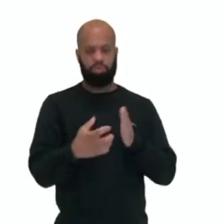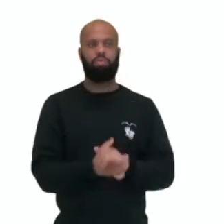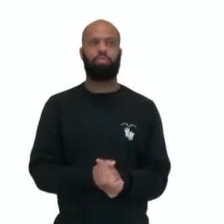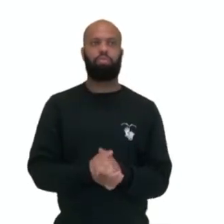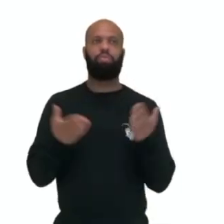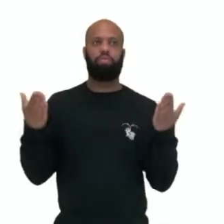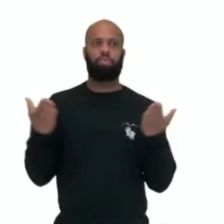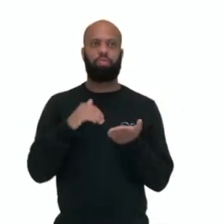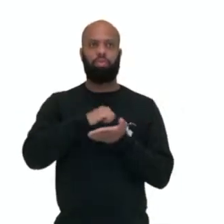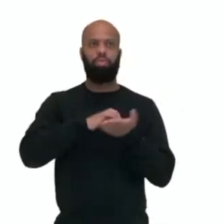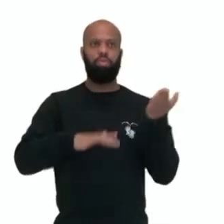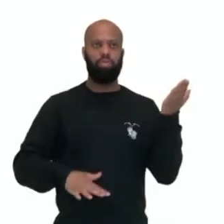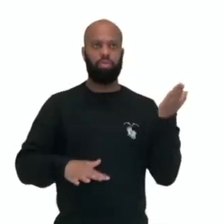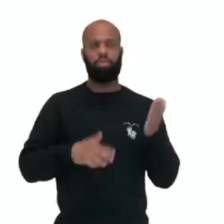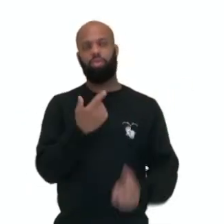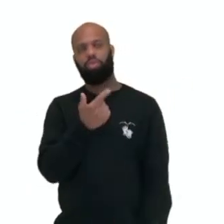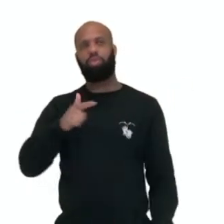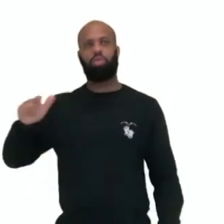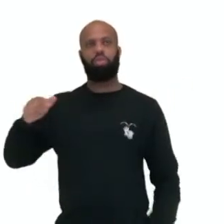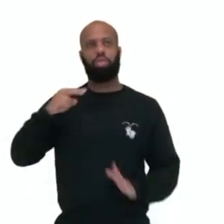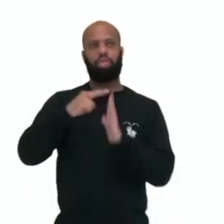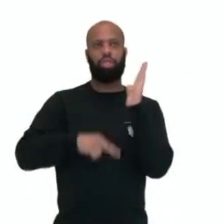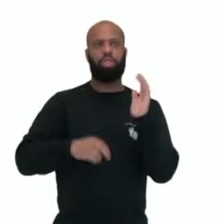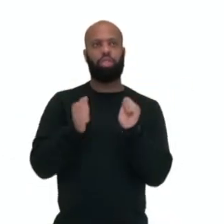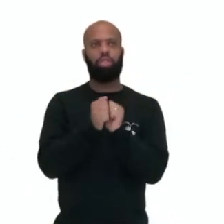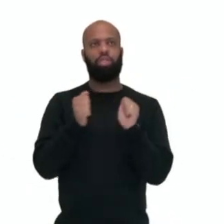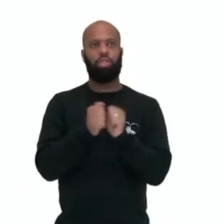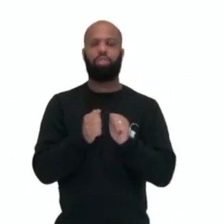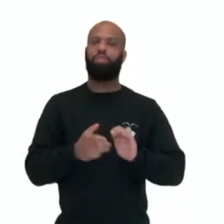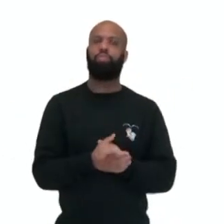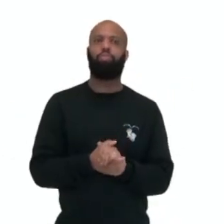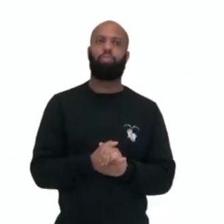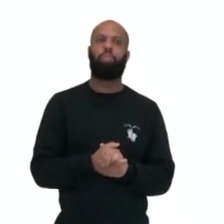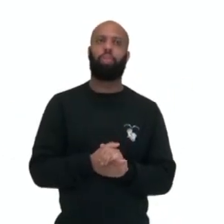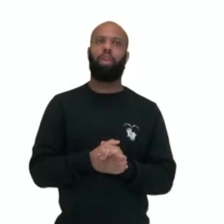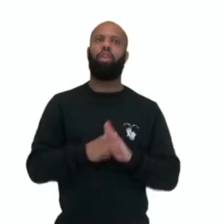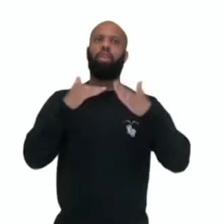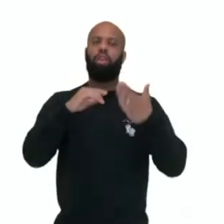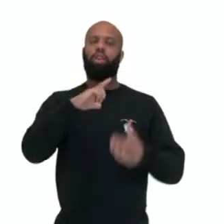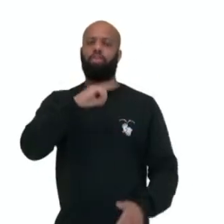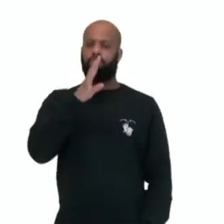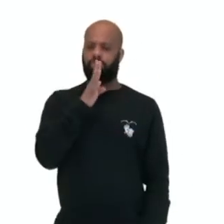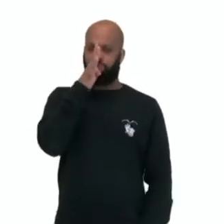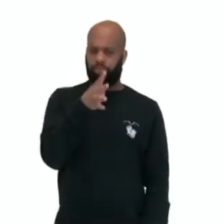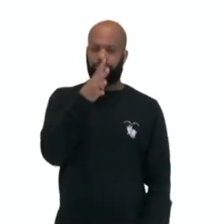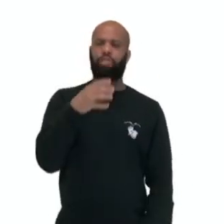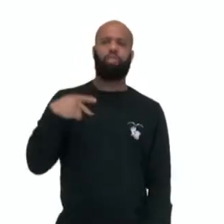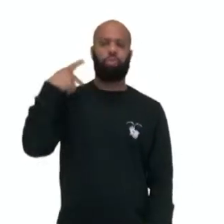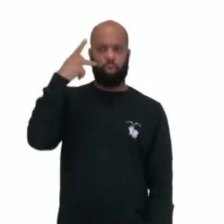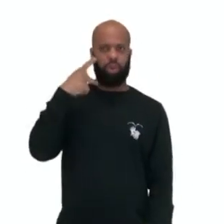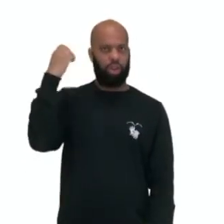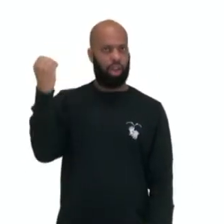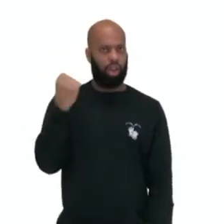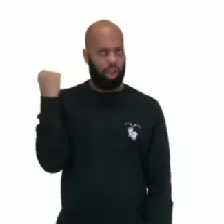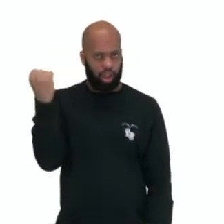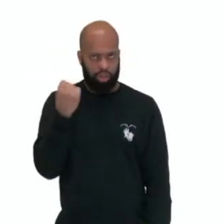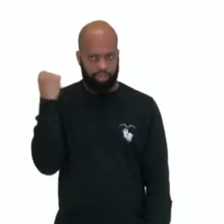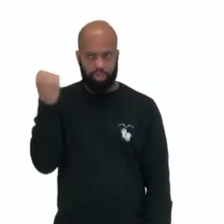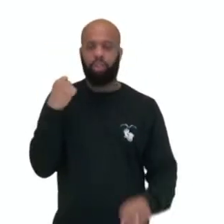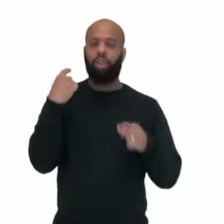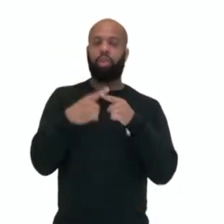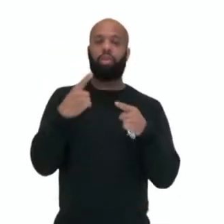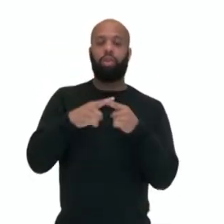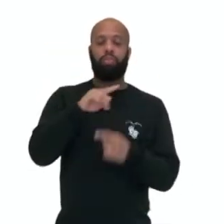impeachment. Exercício para você, leia comigo o texto. A acusação era politicamente gravíssima, pois